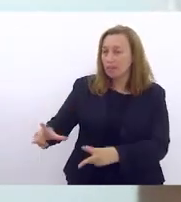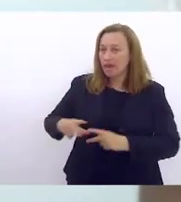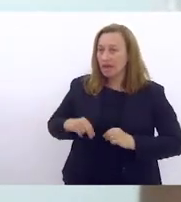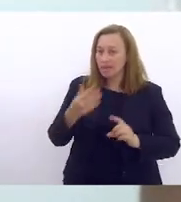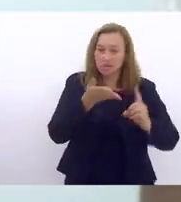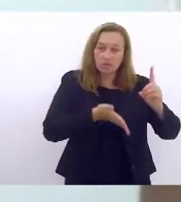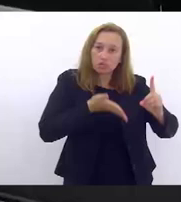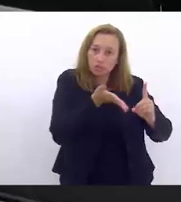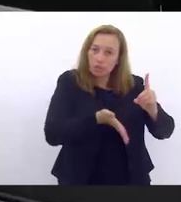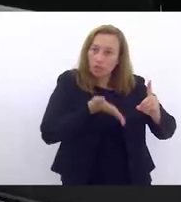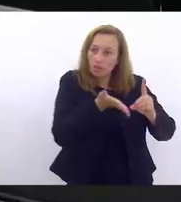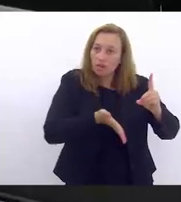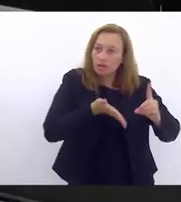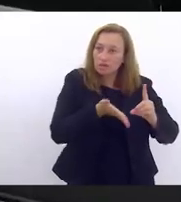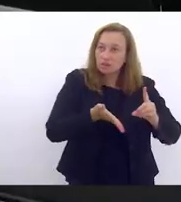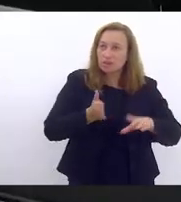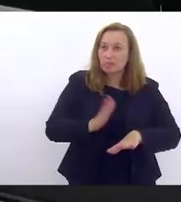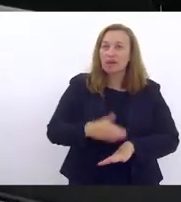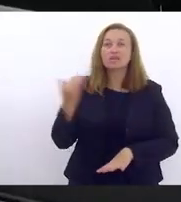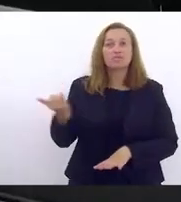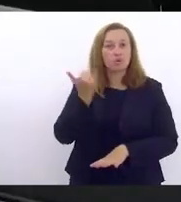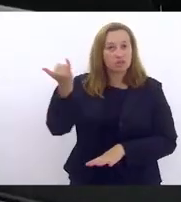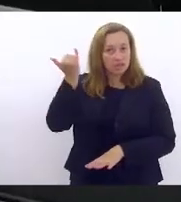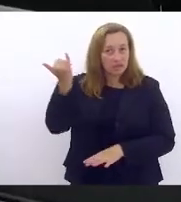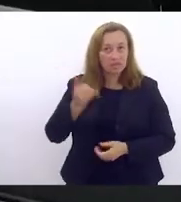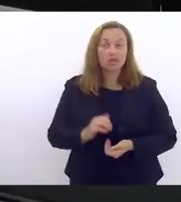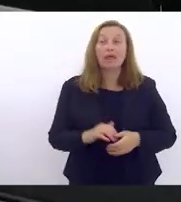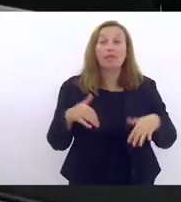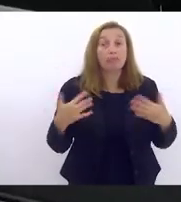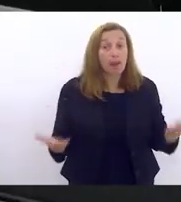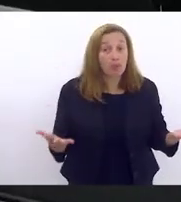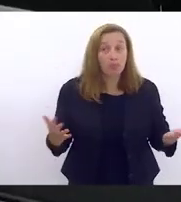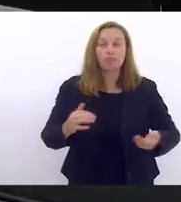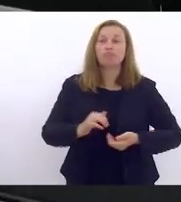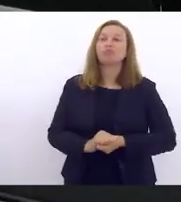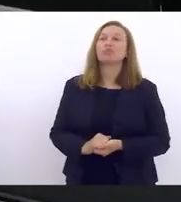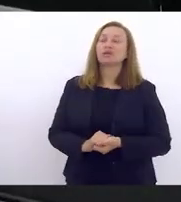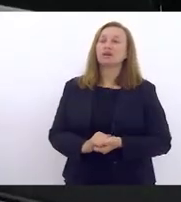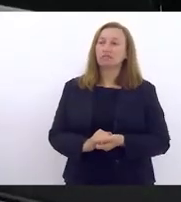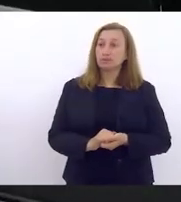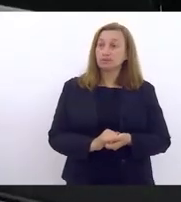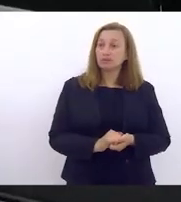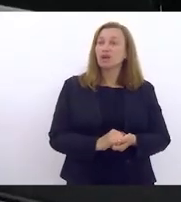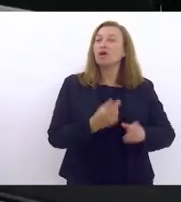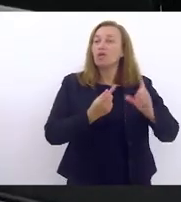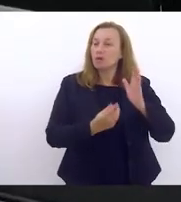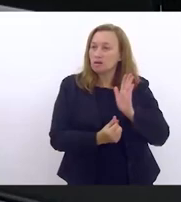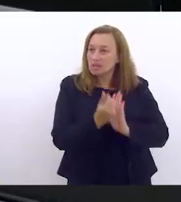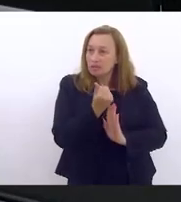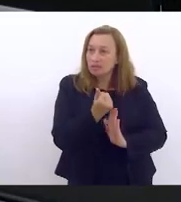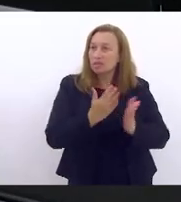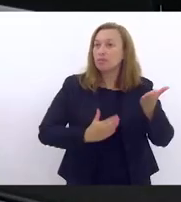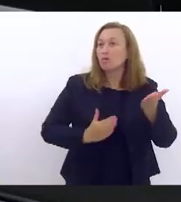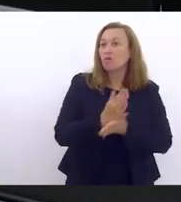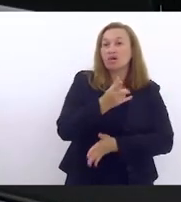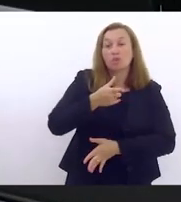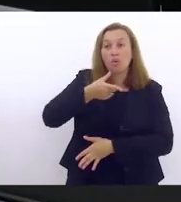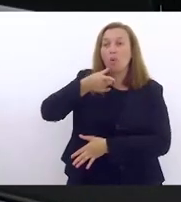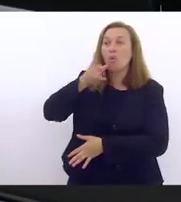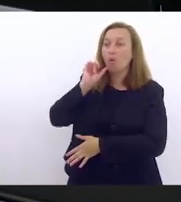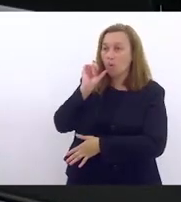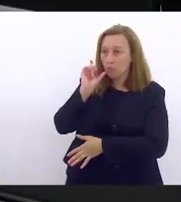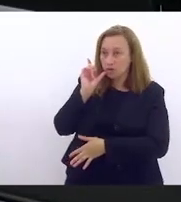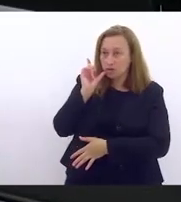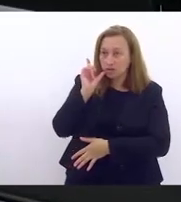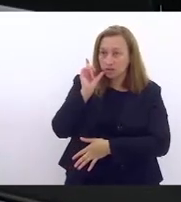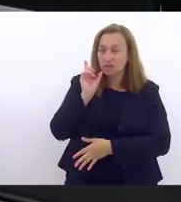tinha mencionado, e é uma das mais importantes. Então, esse orçamento foi aprovado ontem, a versão